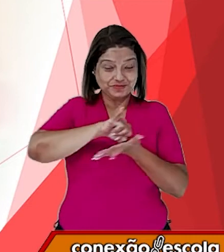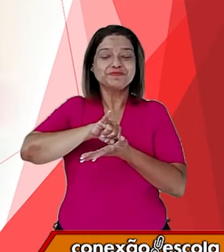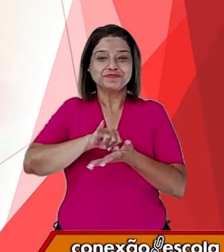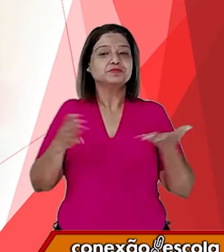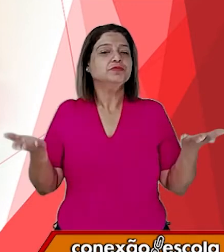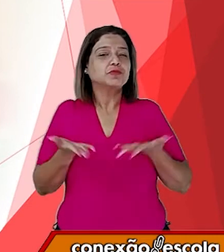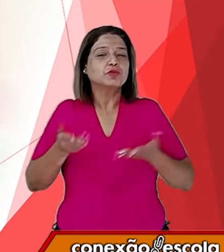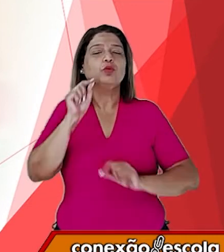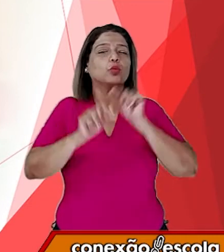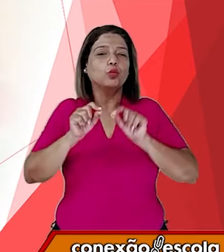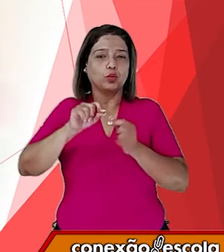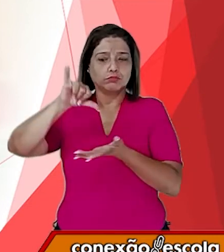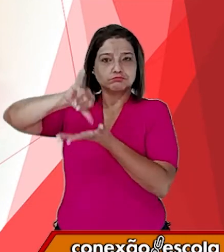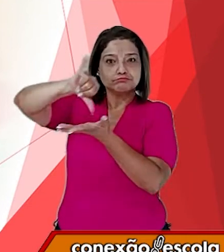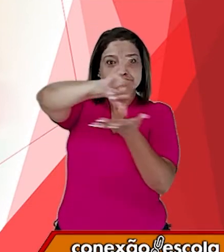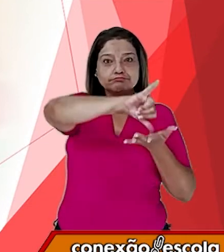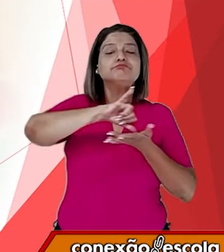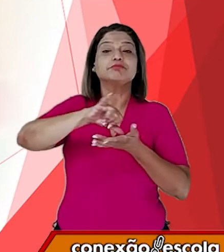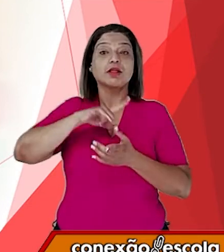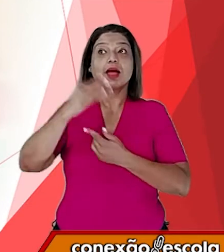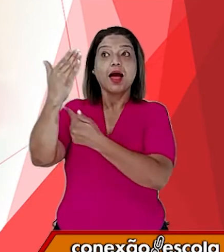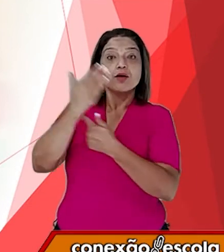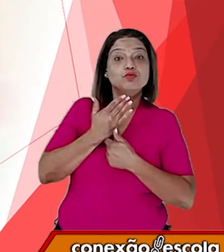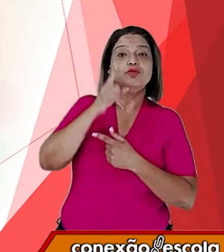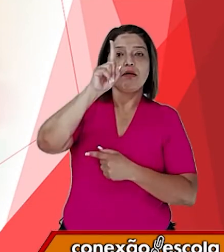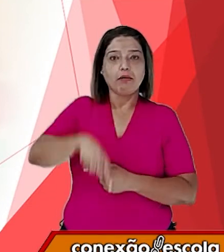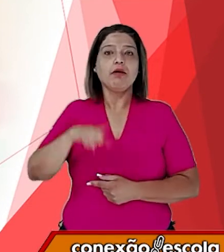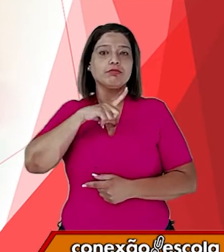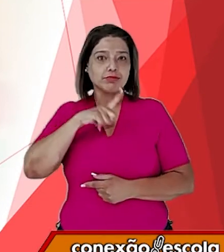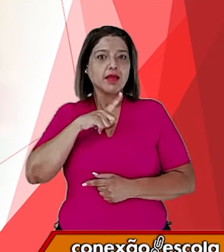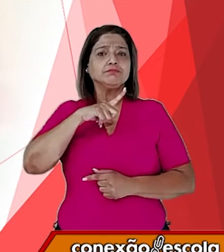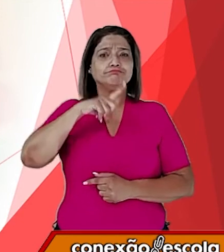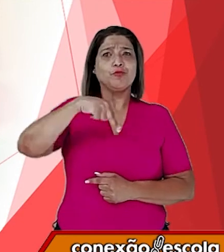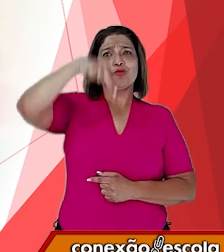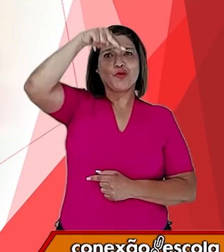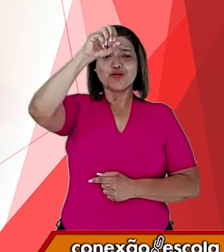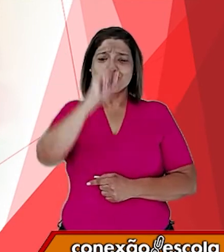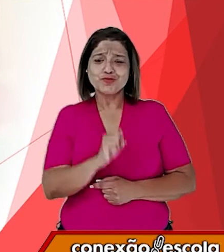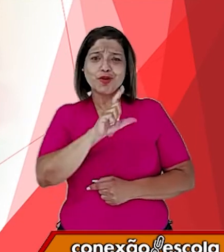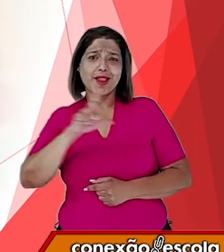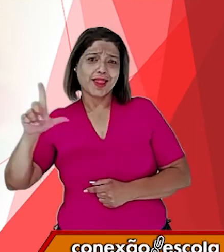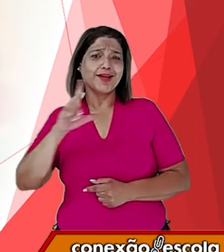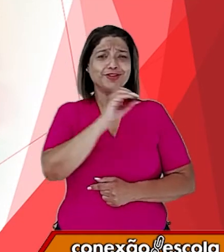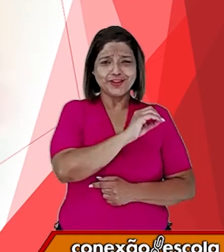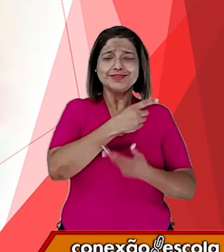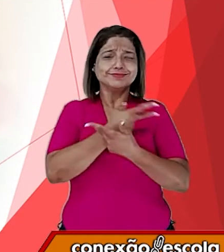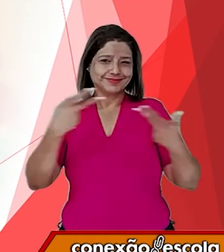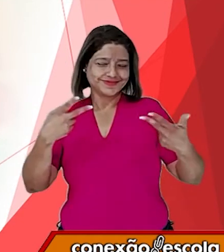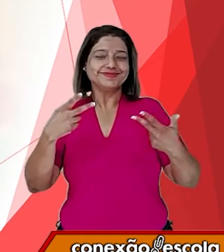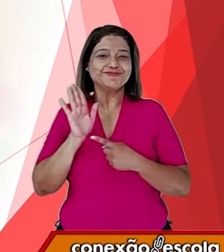é localizando-se com a ajuda dos pontos cardeais e colaterais. Vamos começar?